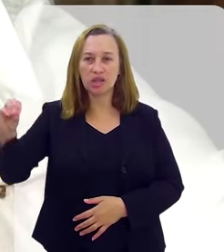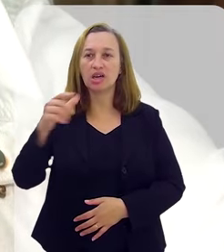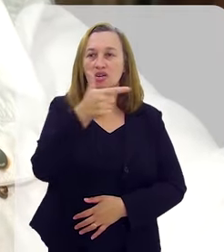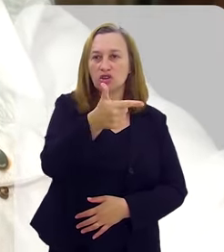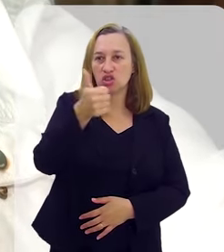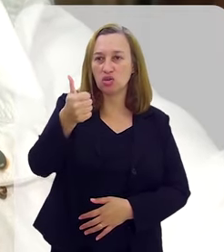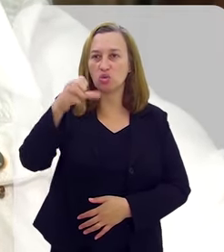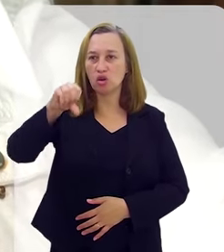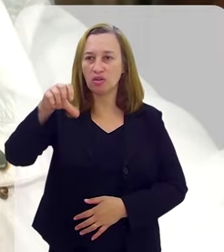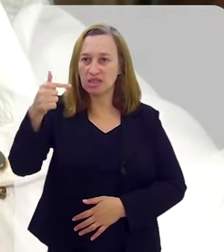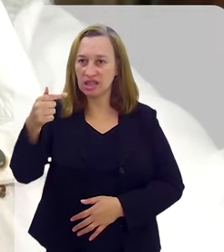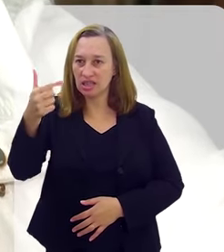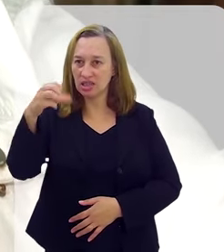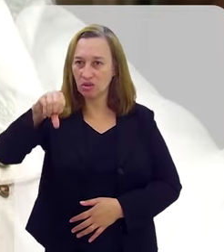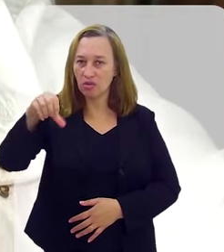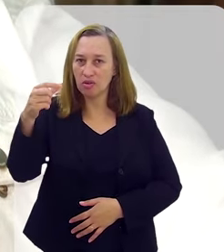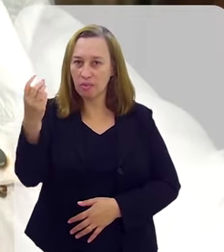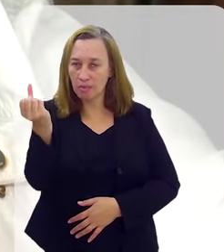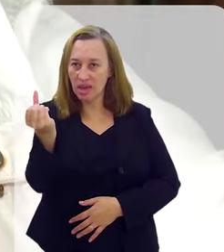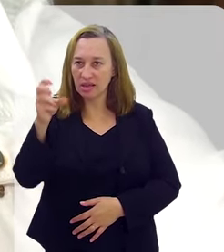21 97965 4880.